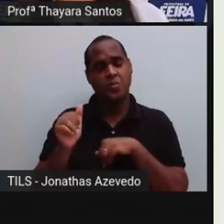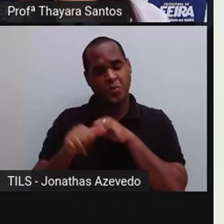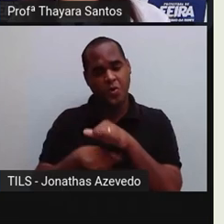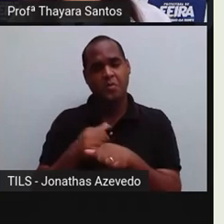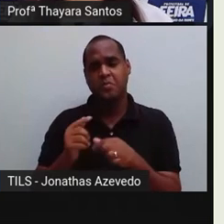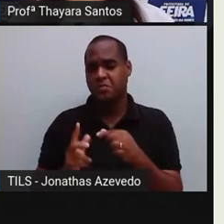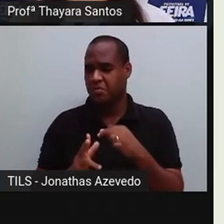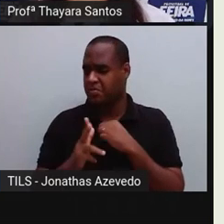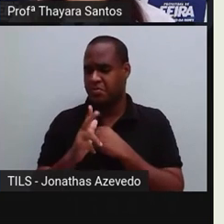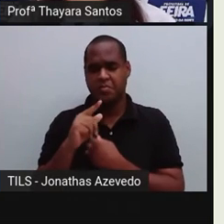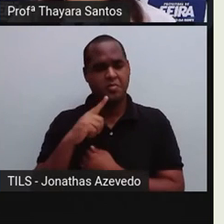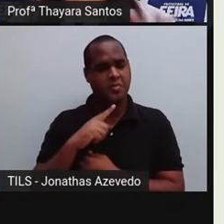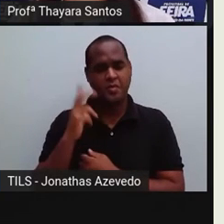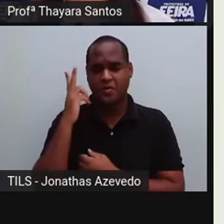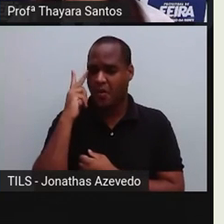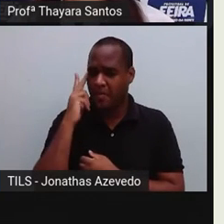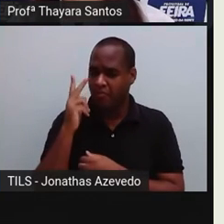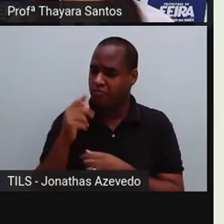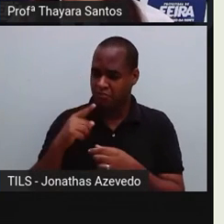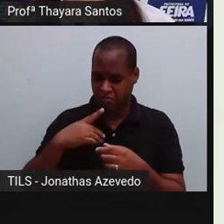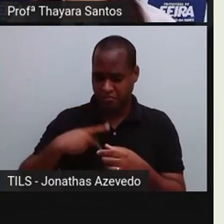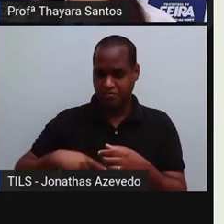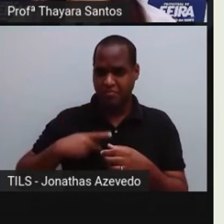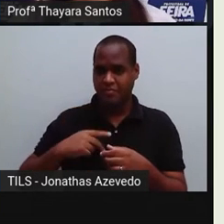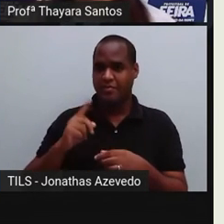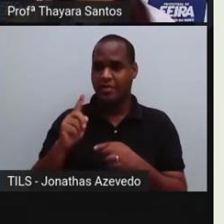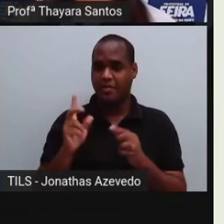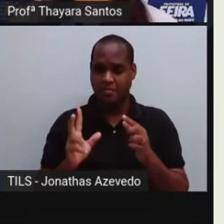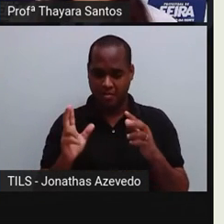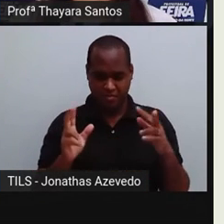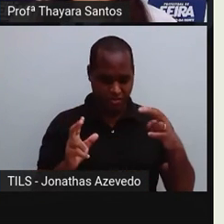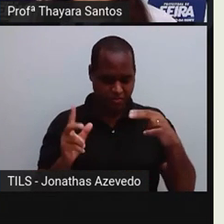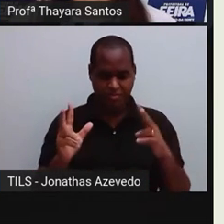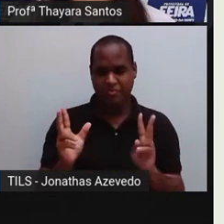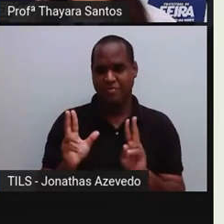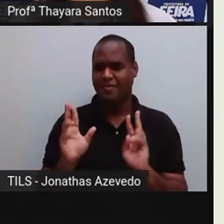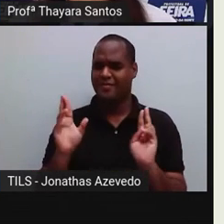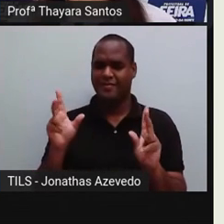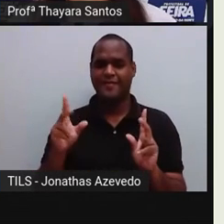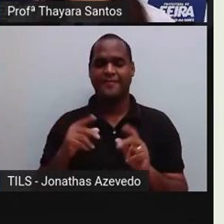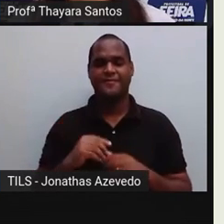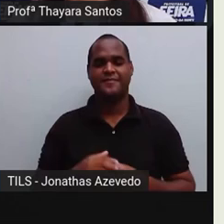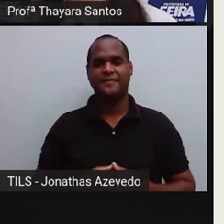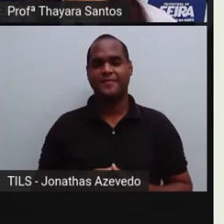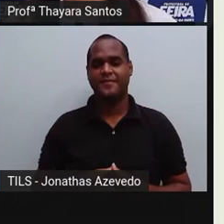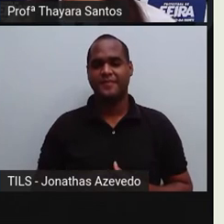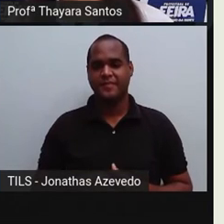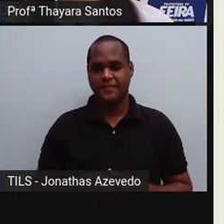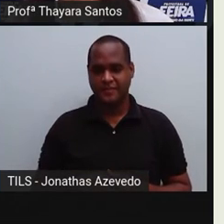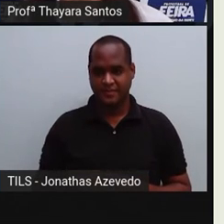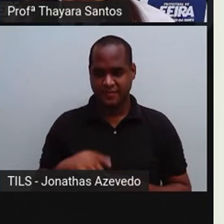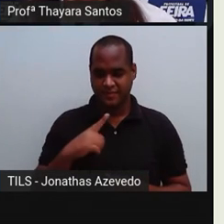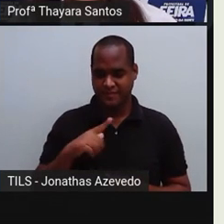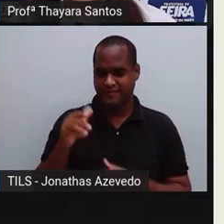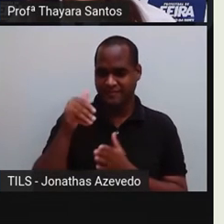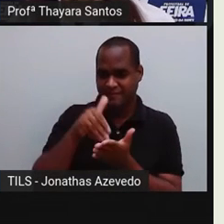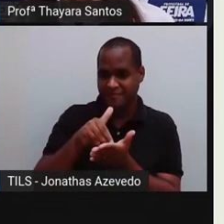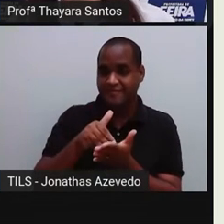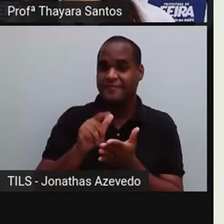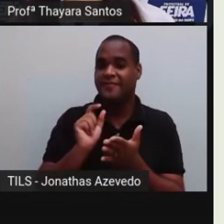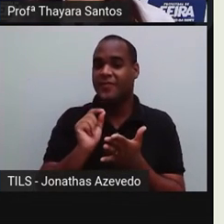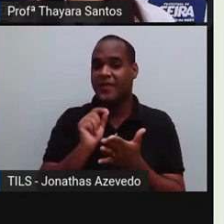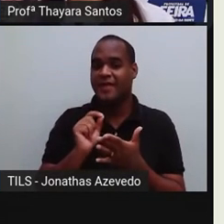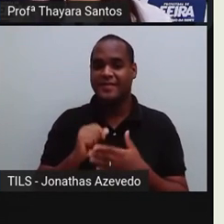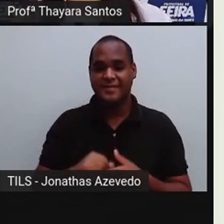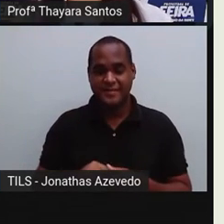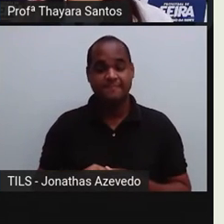continua sendo tecido, só vai mudar a forma desse tecido. Então, por isso, transformação física. E no último exemplo dessa página, a